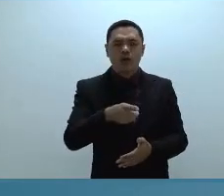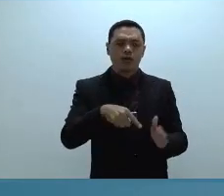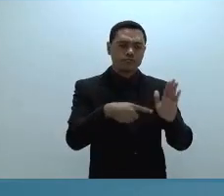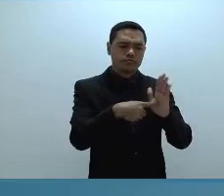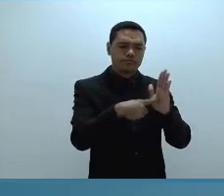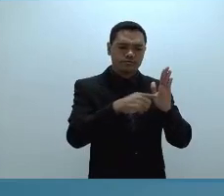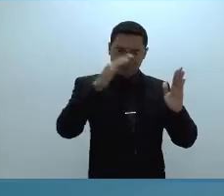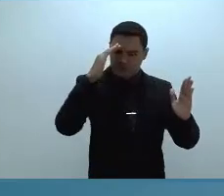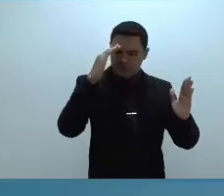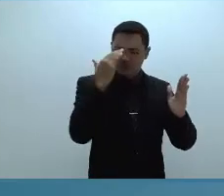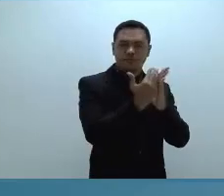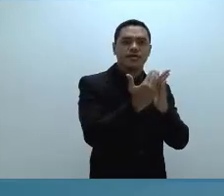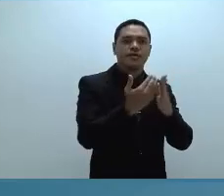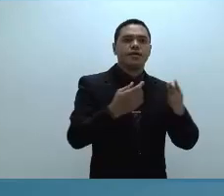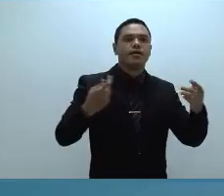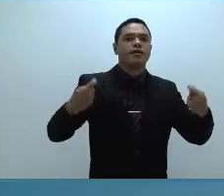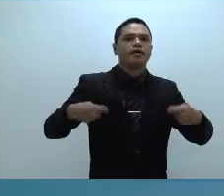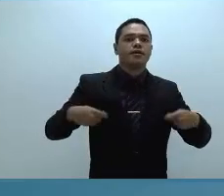cumprida